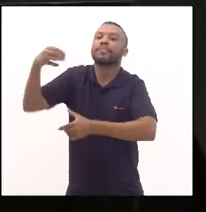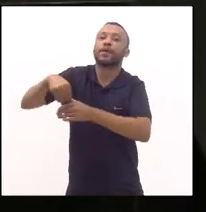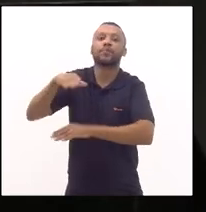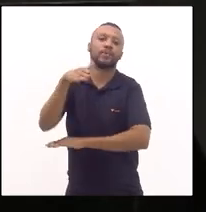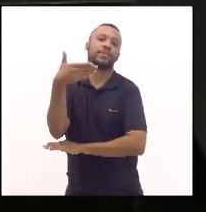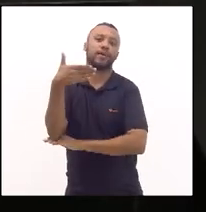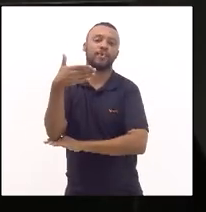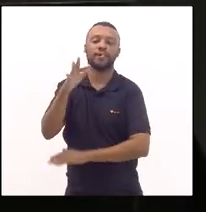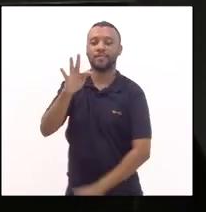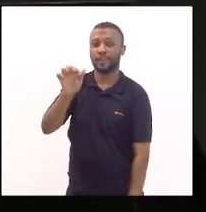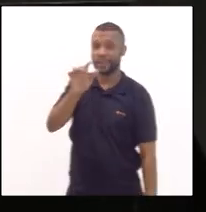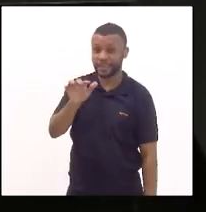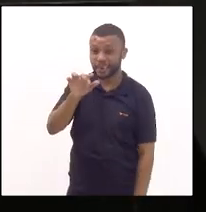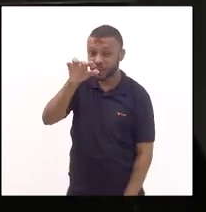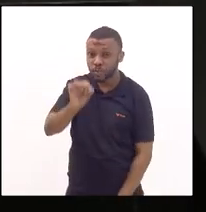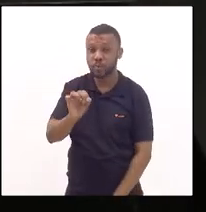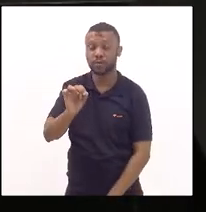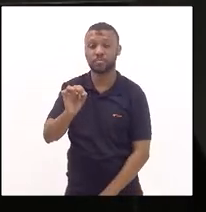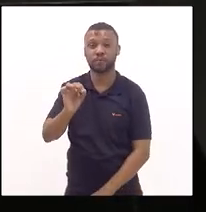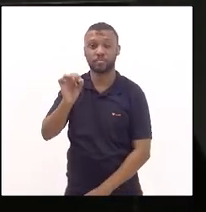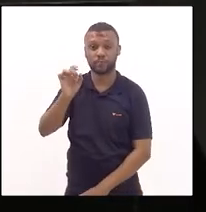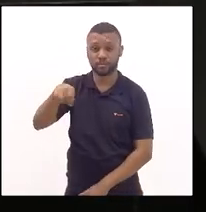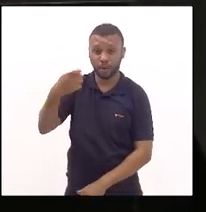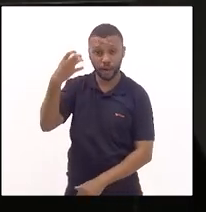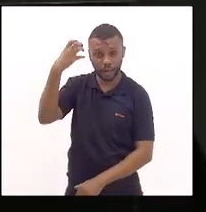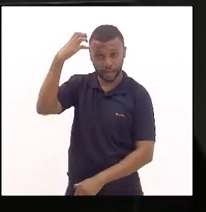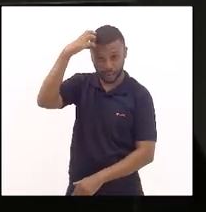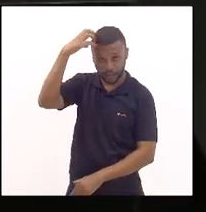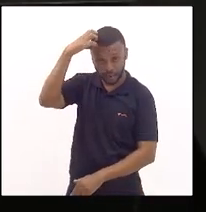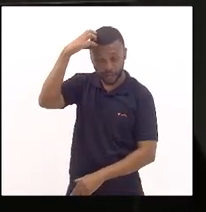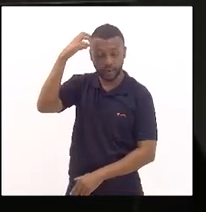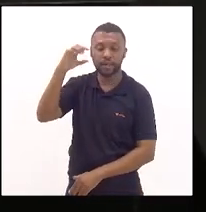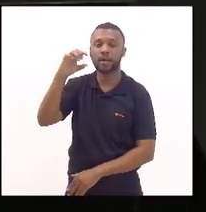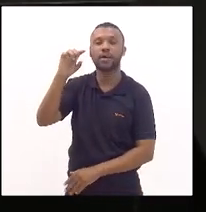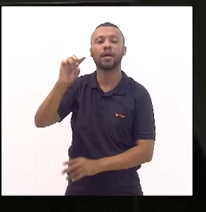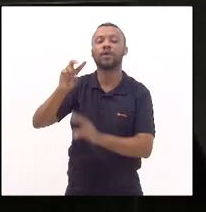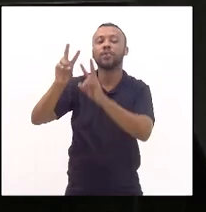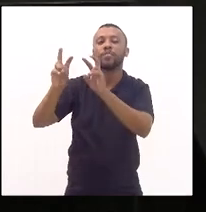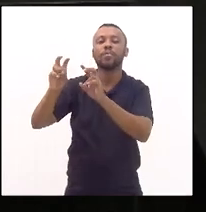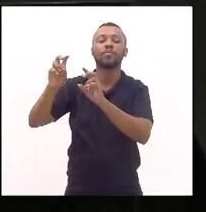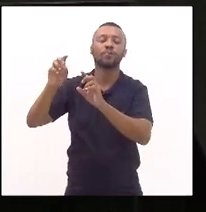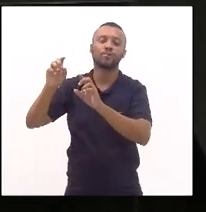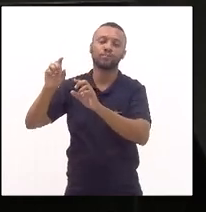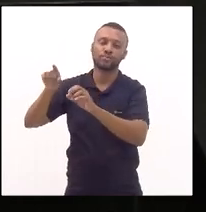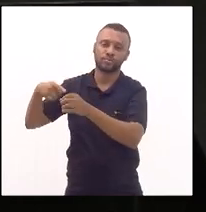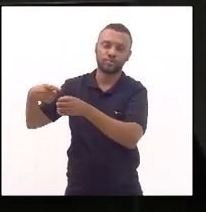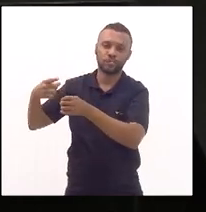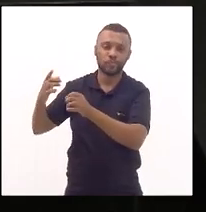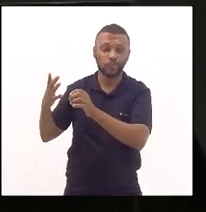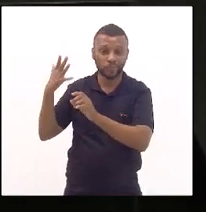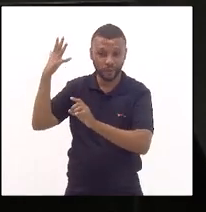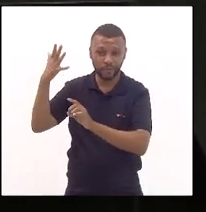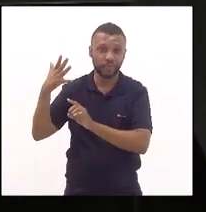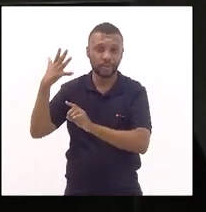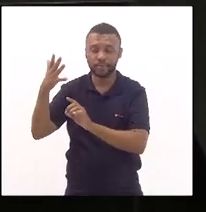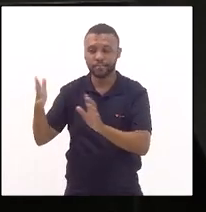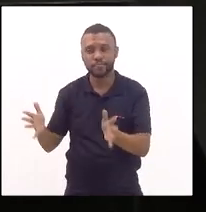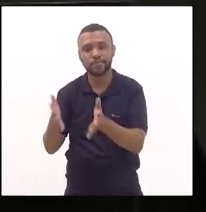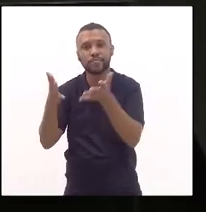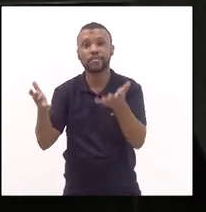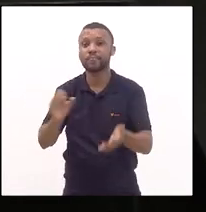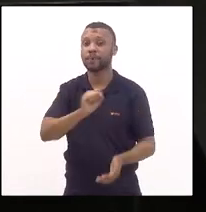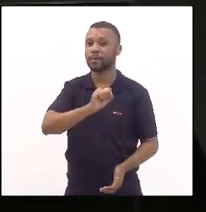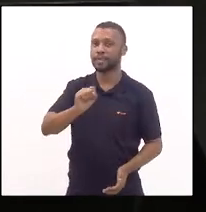Fasano, no bairro do Frade, em Angra dos Reis, de um evento que foi promovido pelo SEBRAE